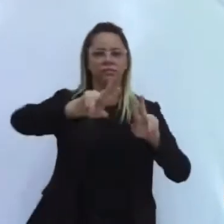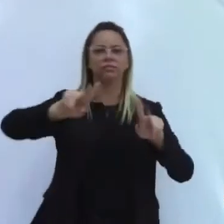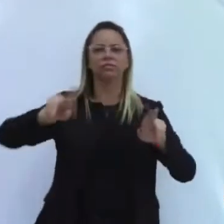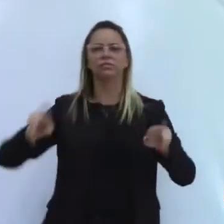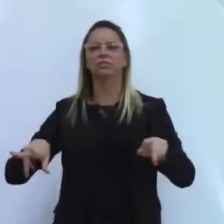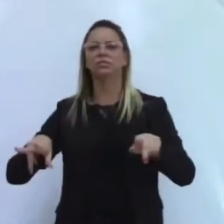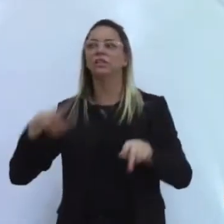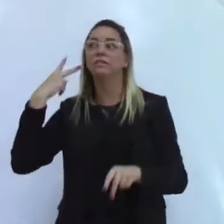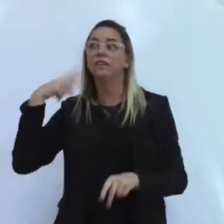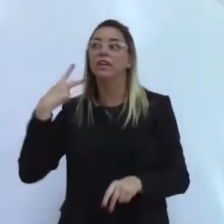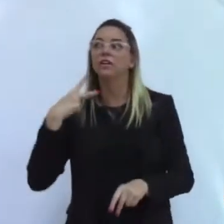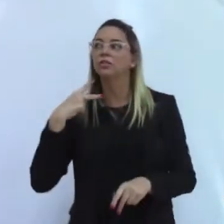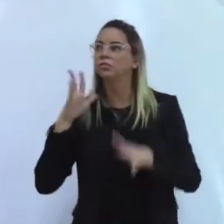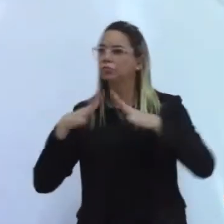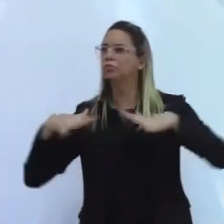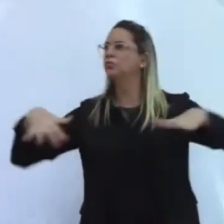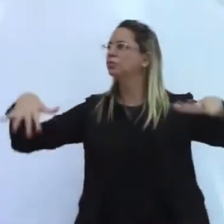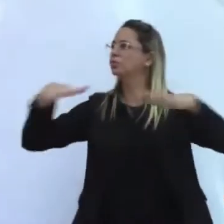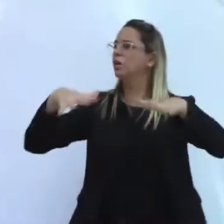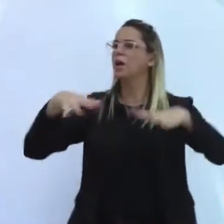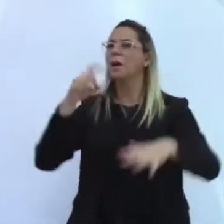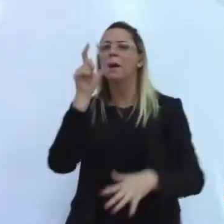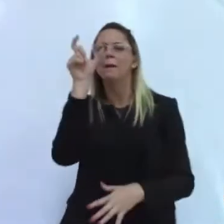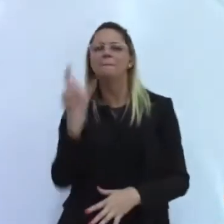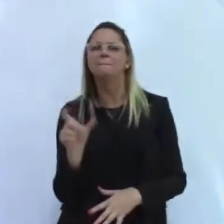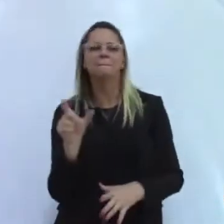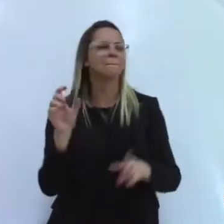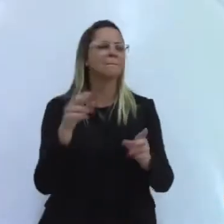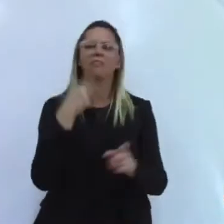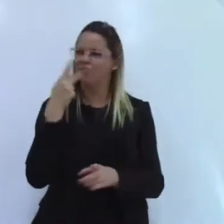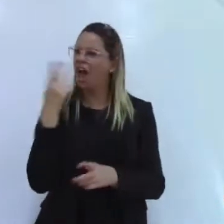já precisaram. Me diga o mal que ele fez a um de vocês aqui.